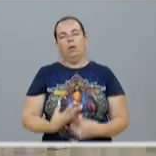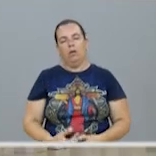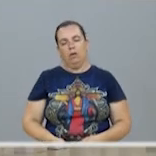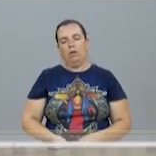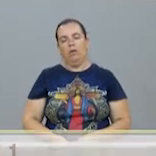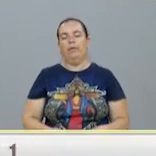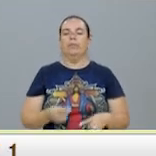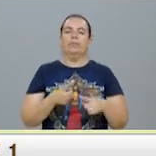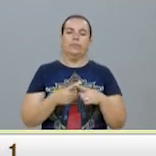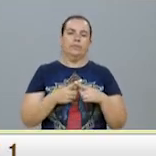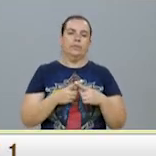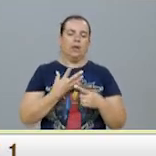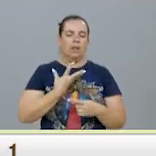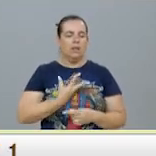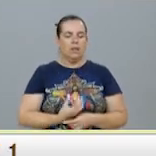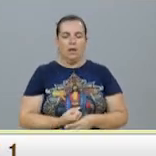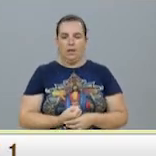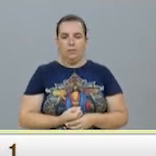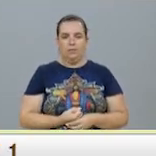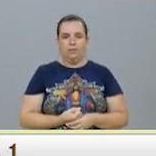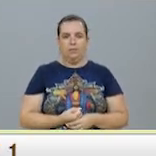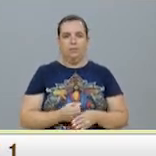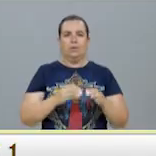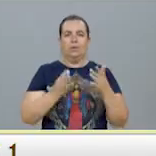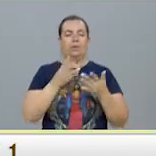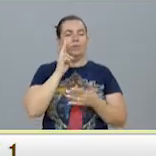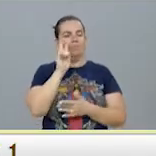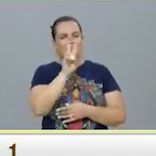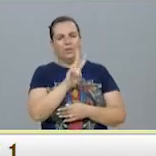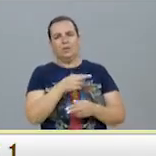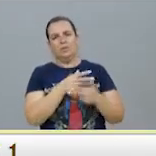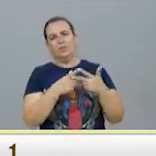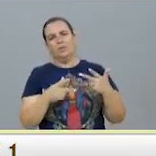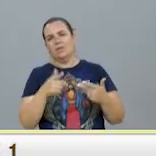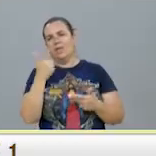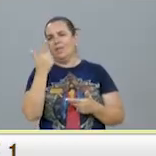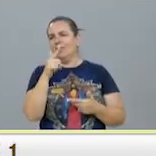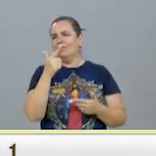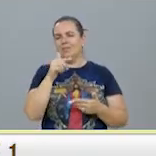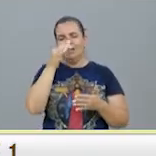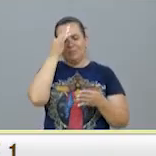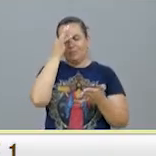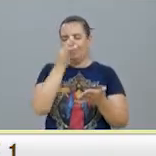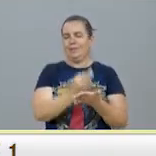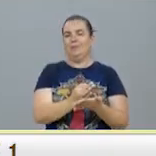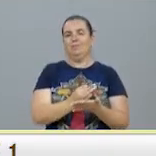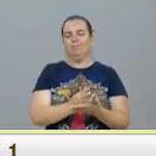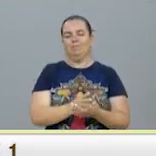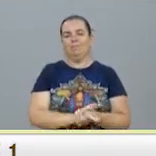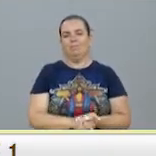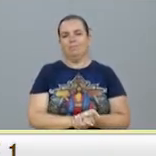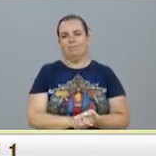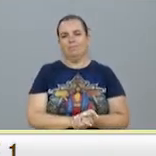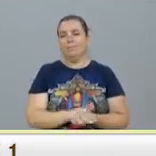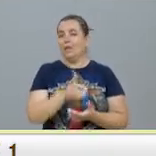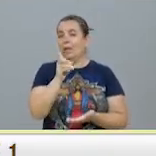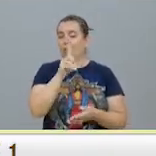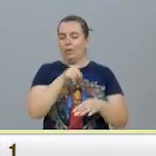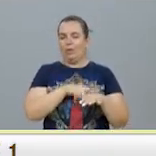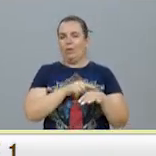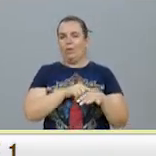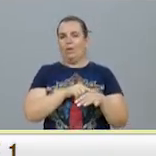cansado, quando você olha para as coisas com muita descrença, não é hora de fugir,